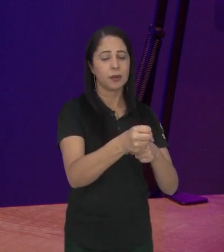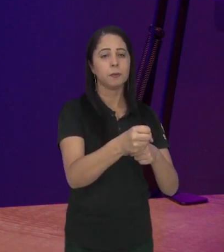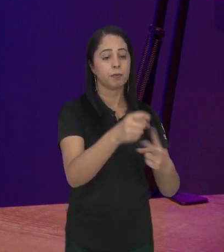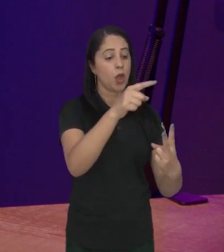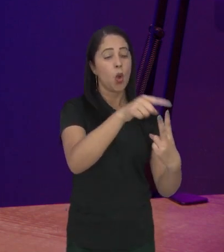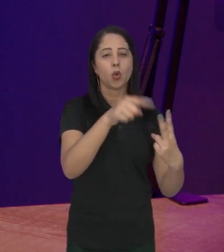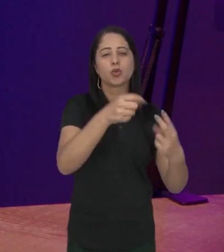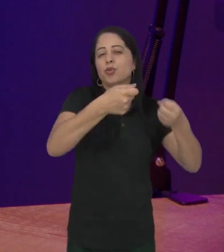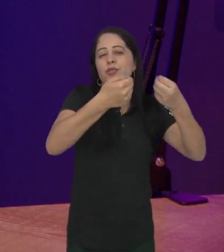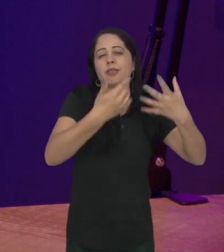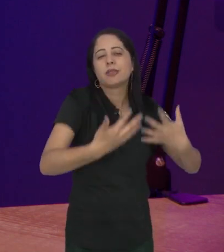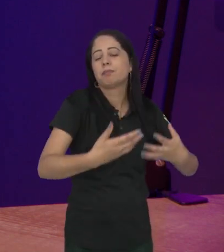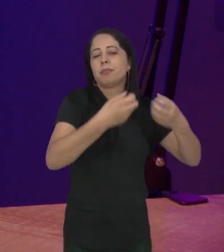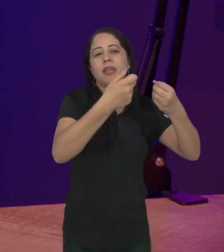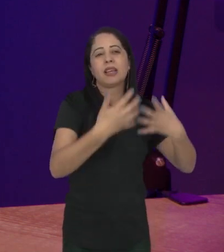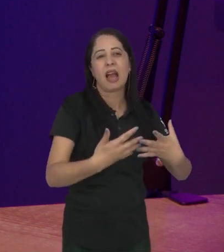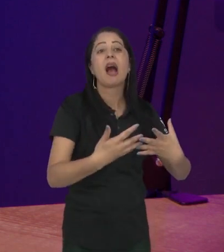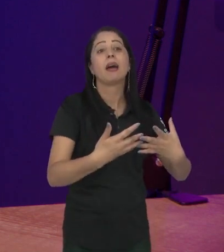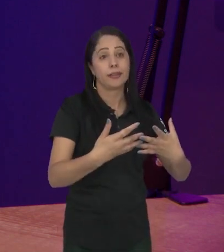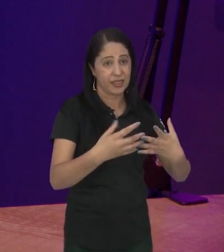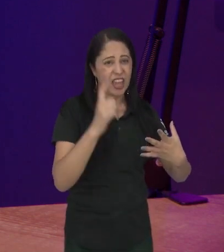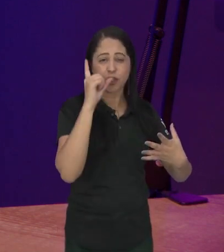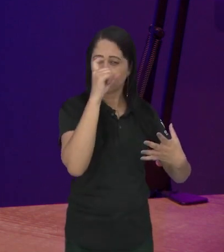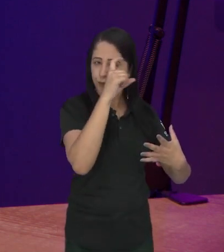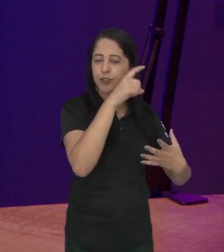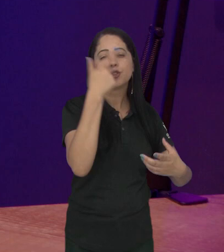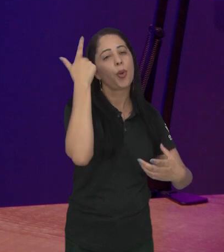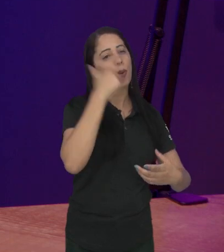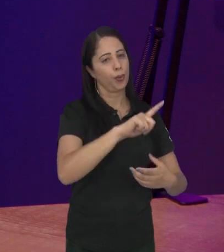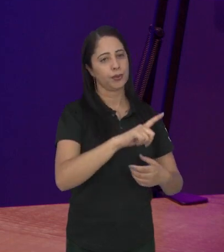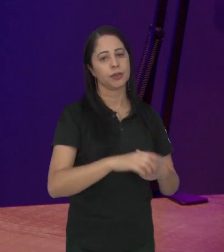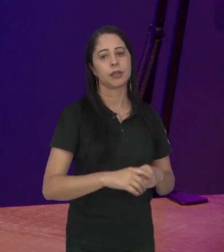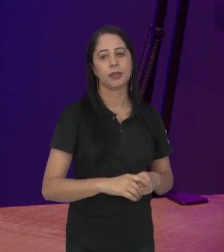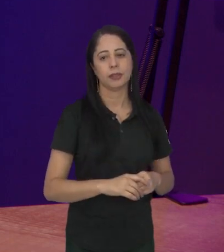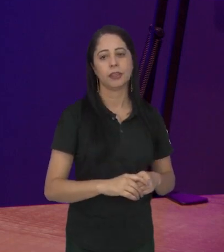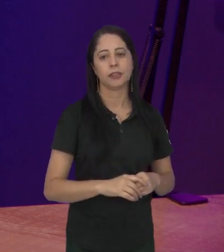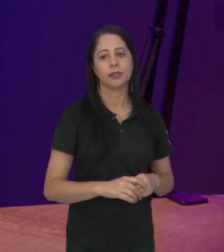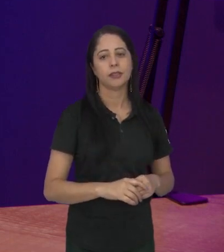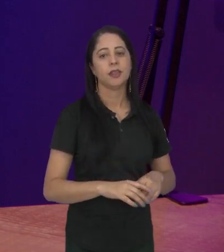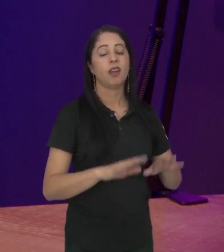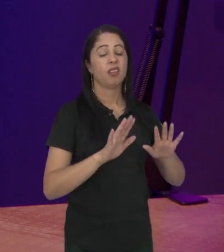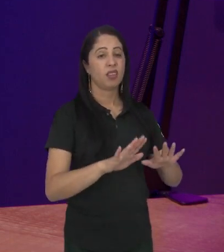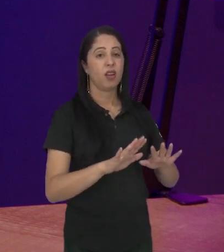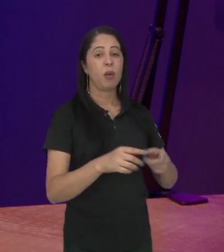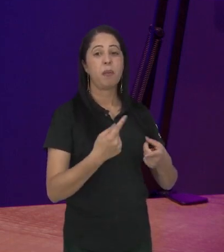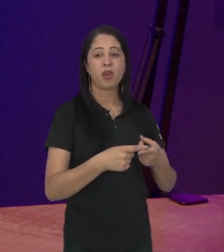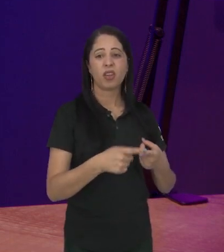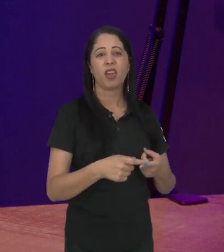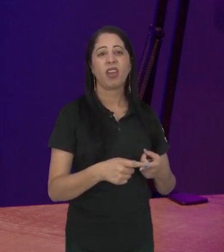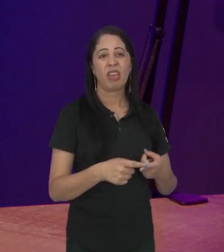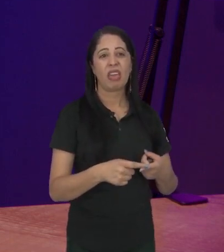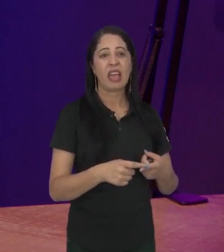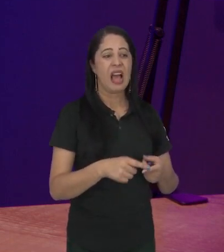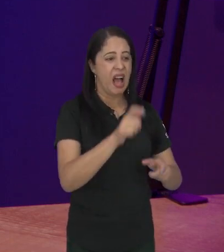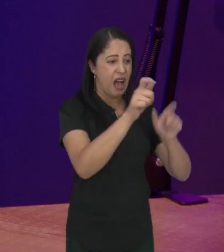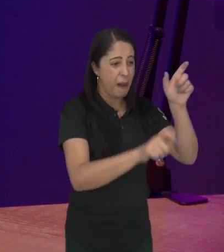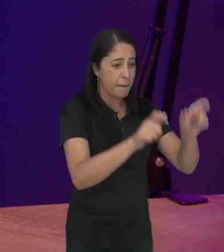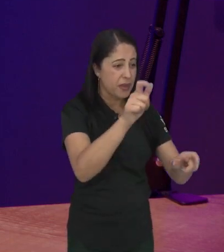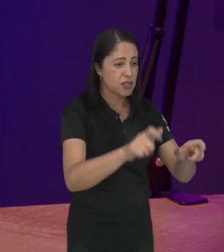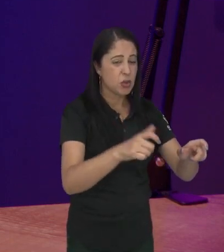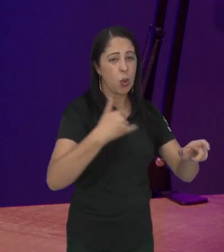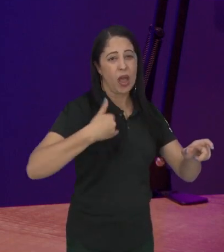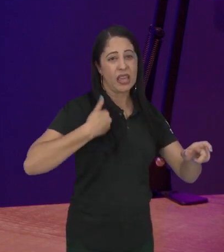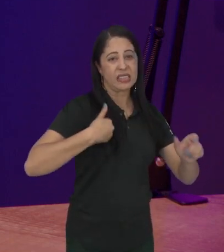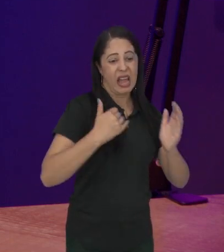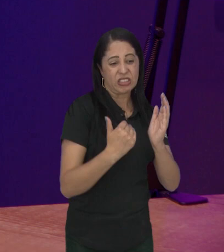eles falarem e dando o depoimento deles de que foi difícil eles estarem ali. E o envelhecimento, né, é um preconceito,